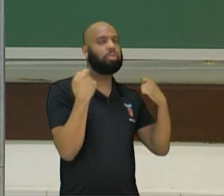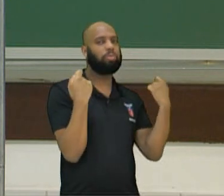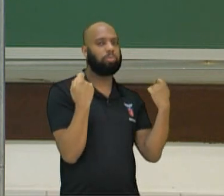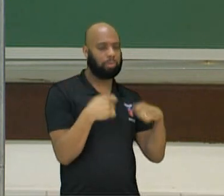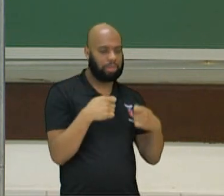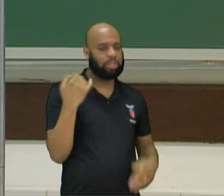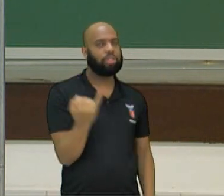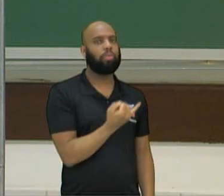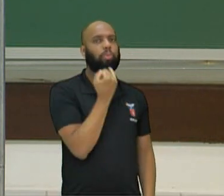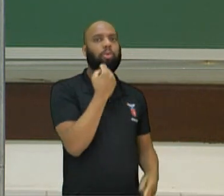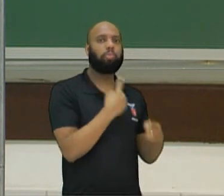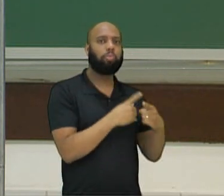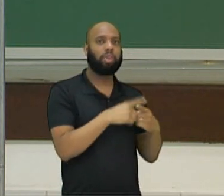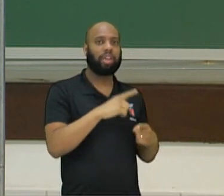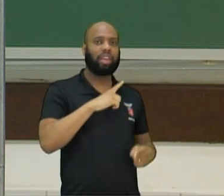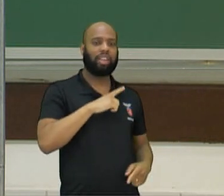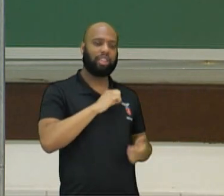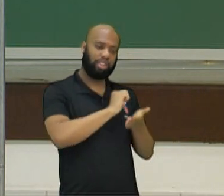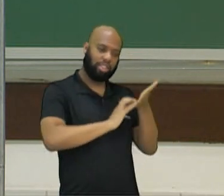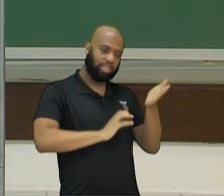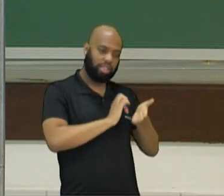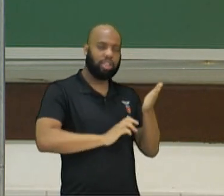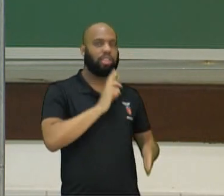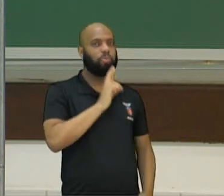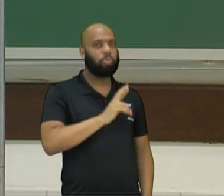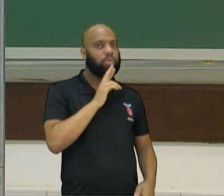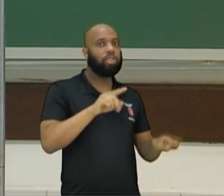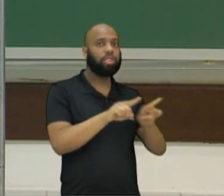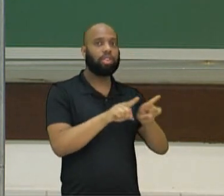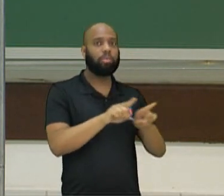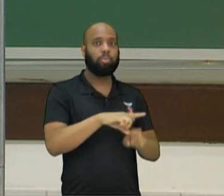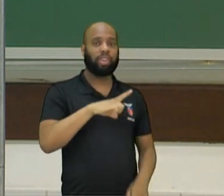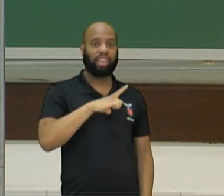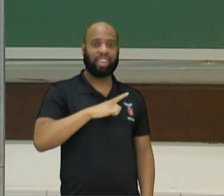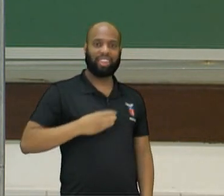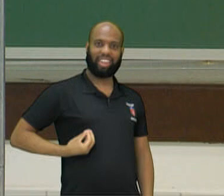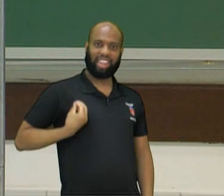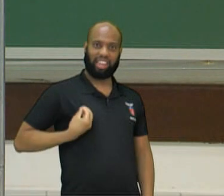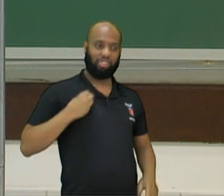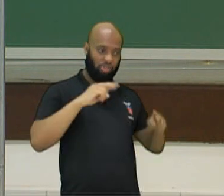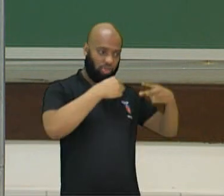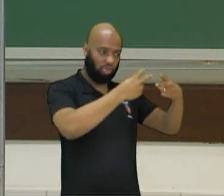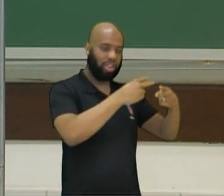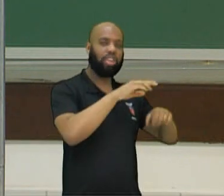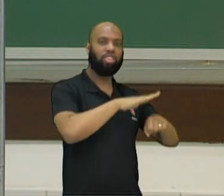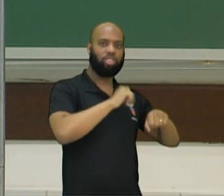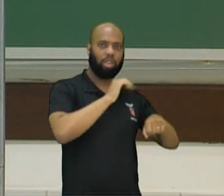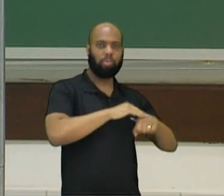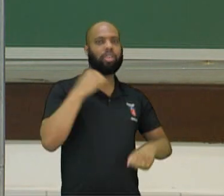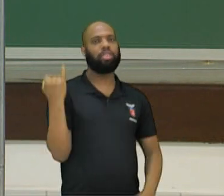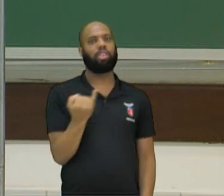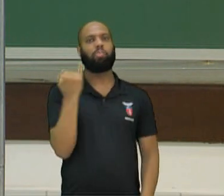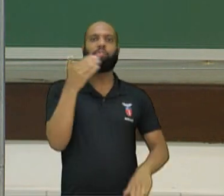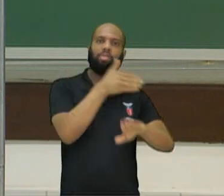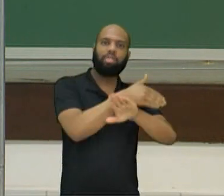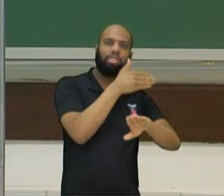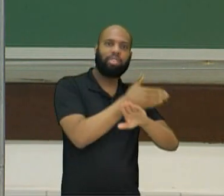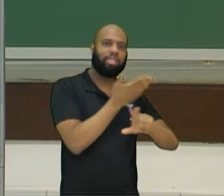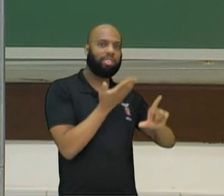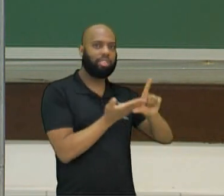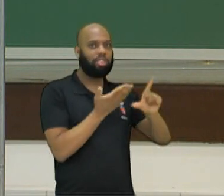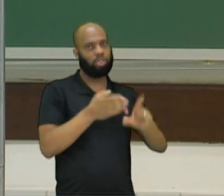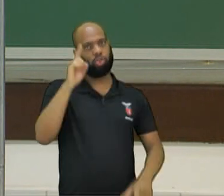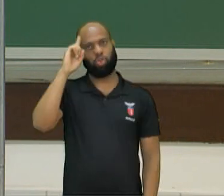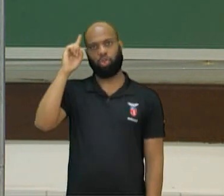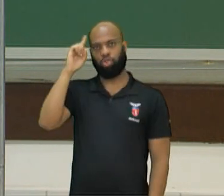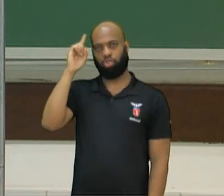Classroom. É lá que você vai realizar as atividades, é lá que você vai validar a sua frequência. Então é fundamental que você faça o acesso